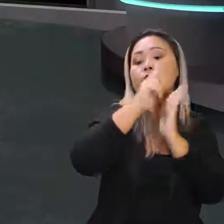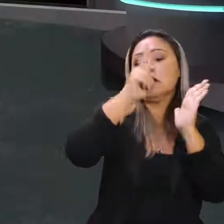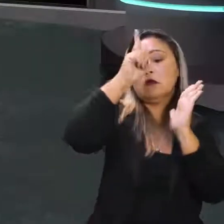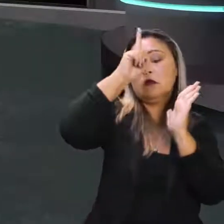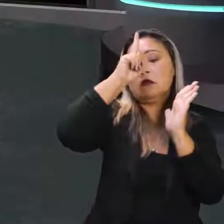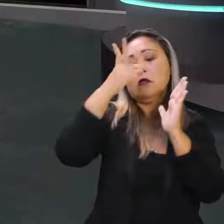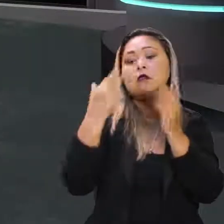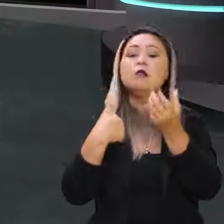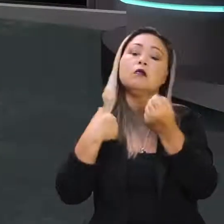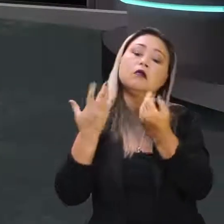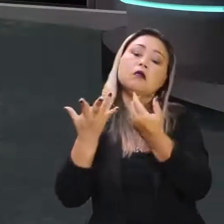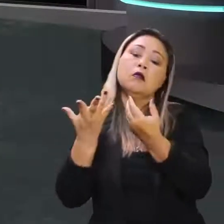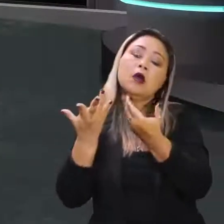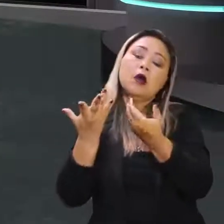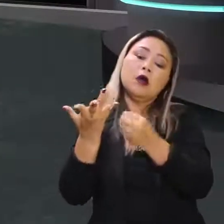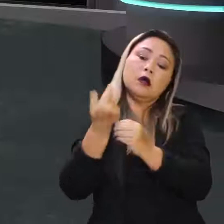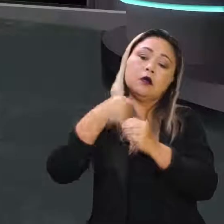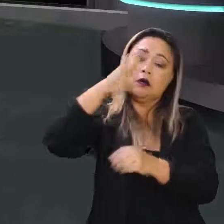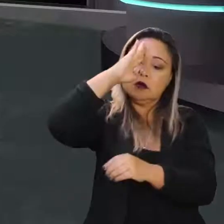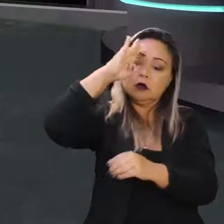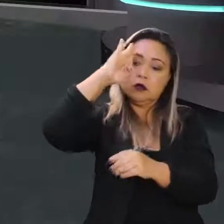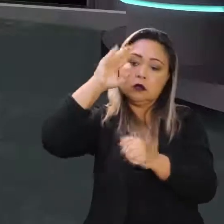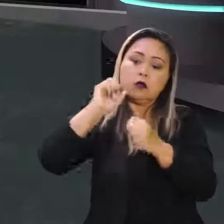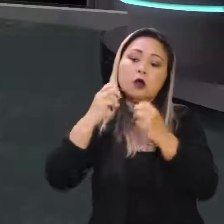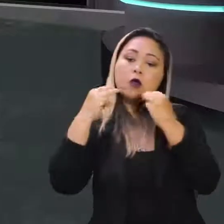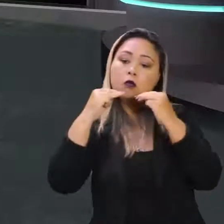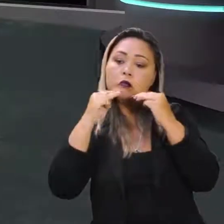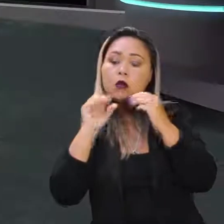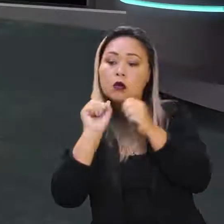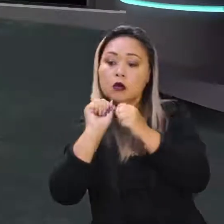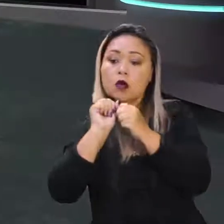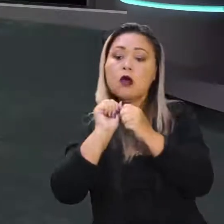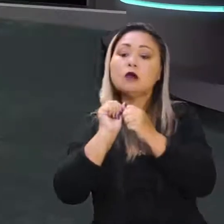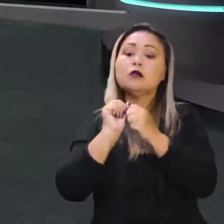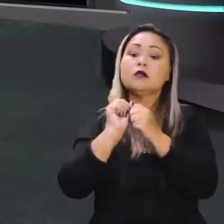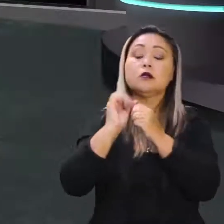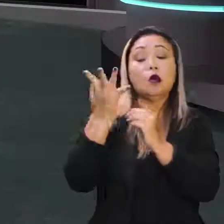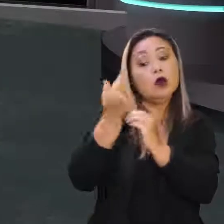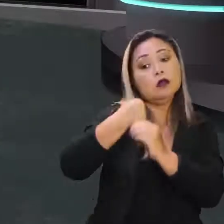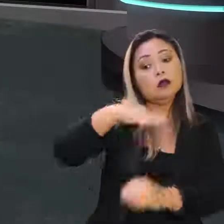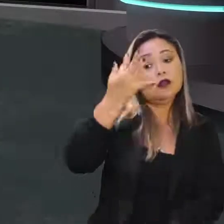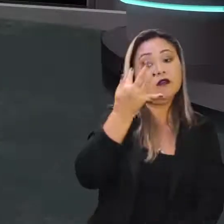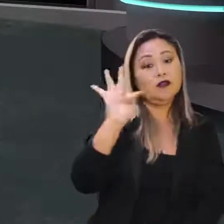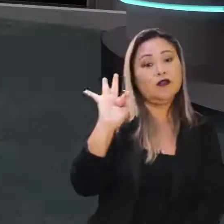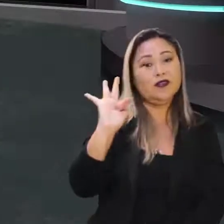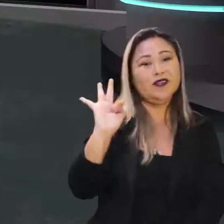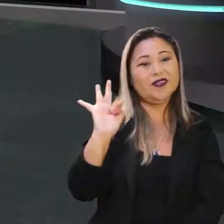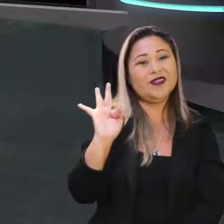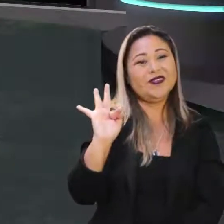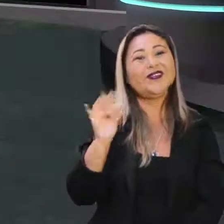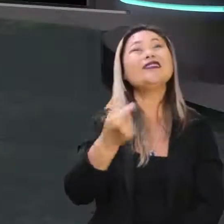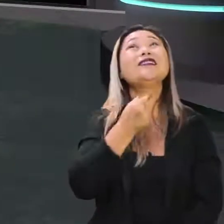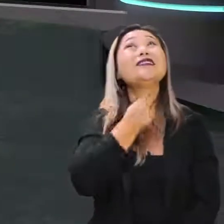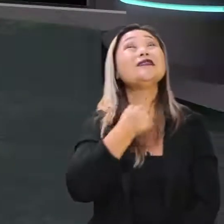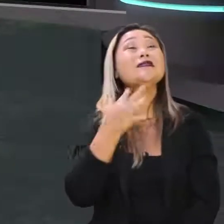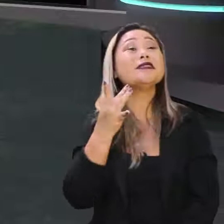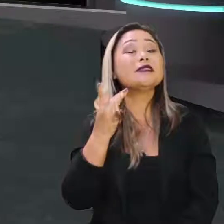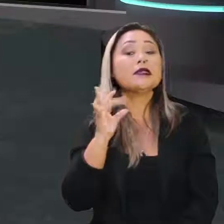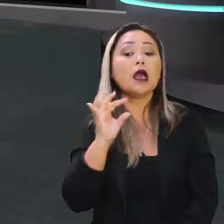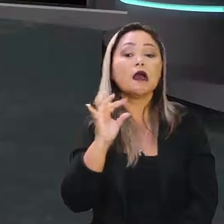histórica, arte acadêmica, a missão artística francesa, quase que não saiu. Já estou cansada, a garganta já está